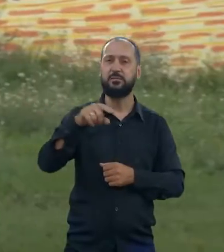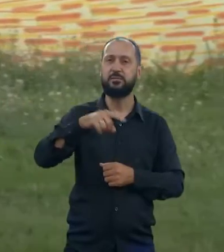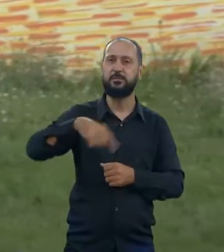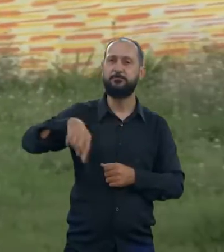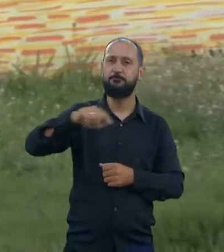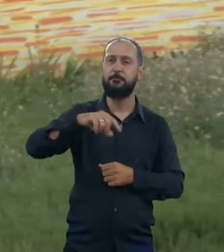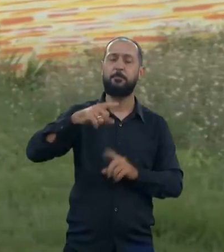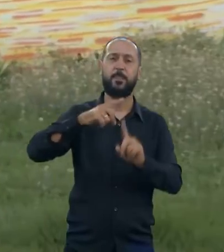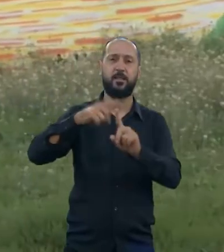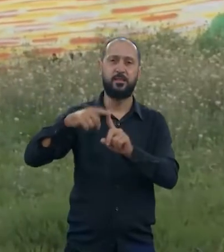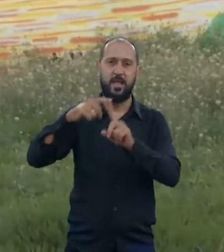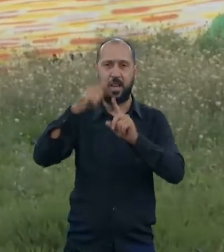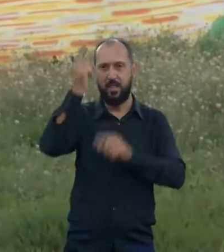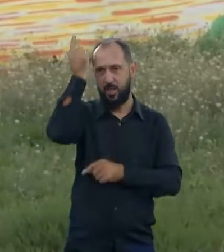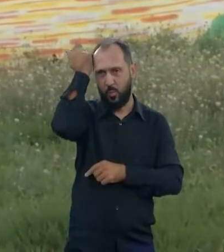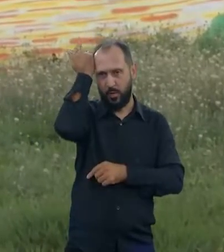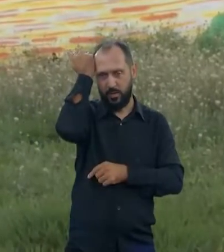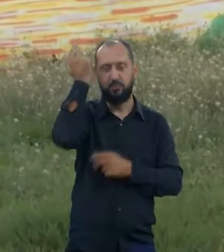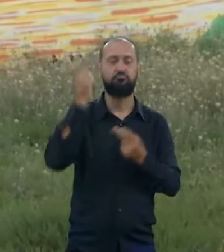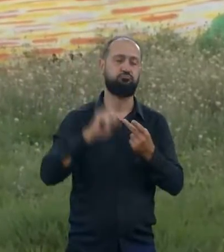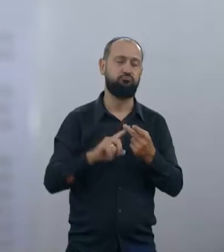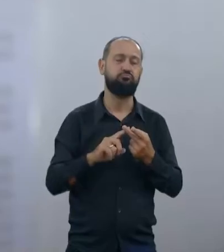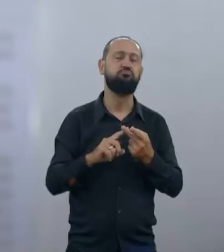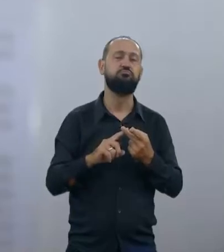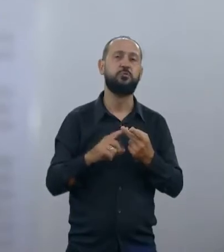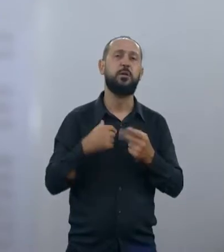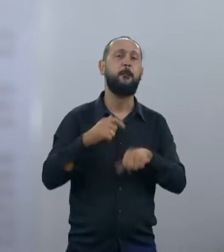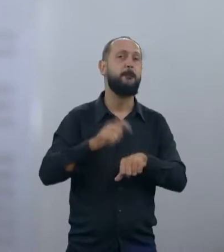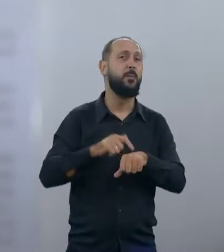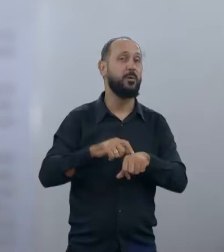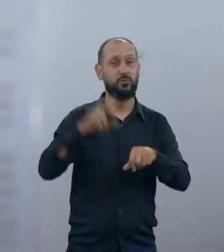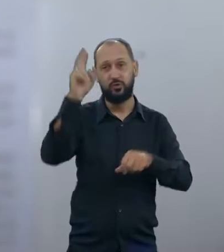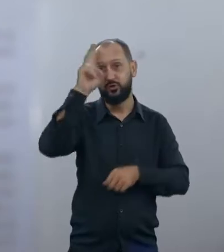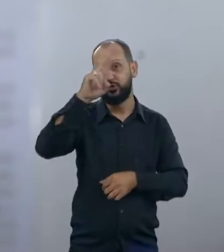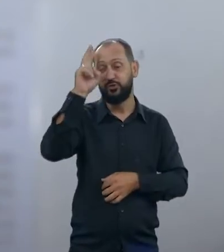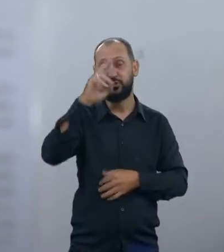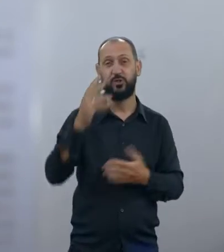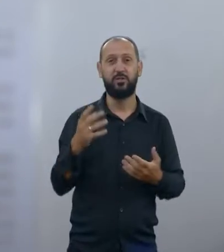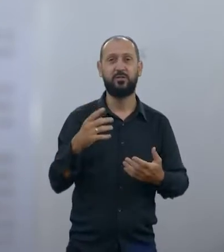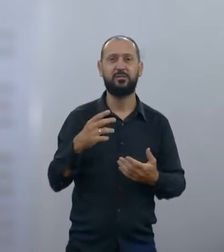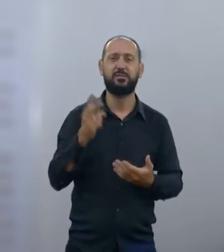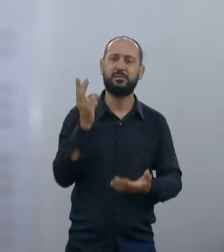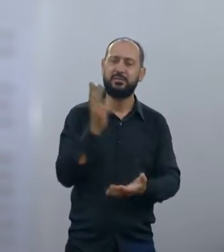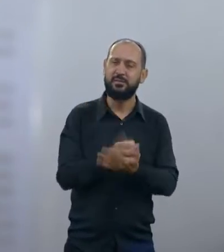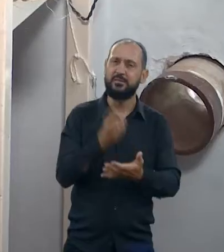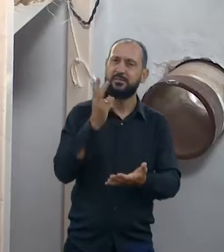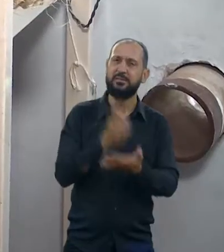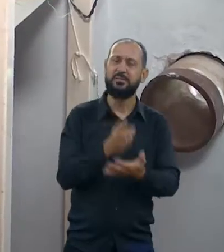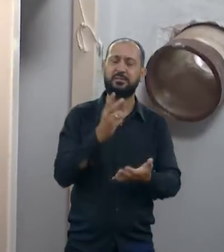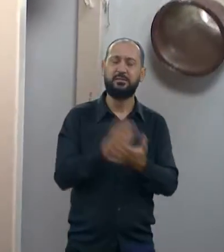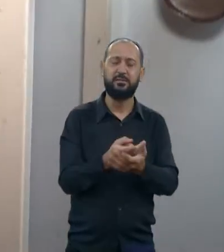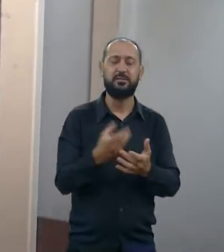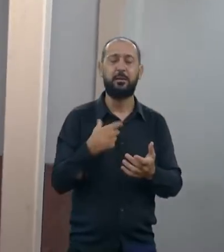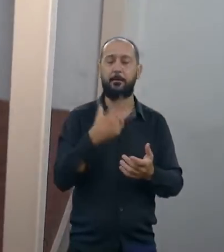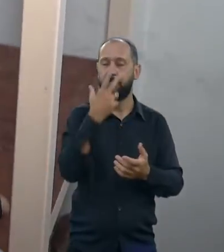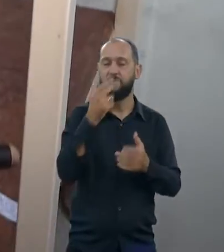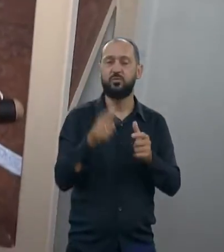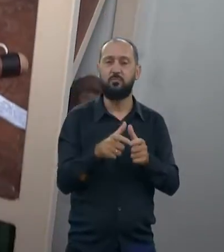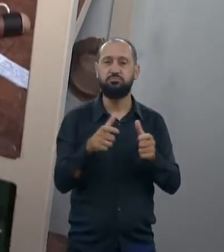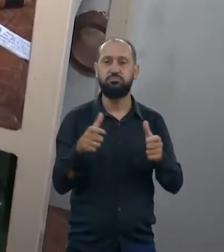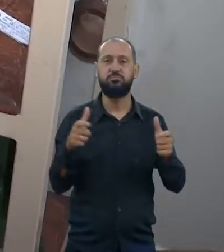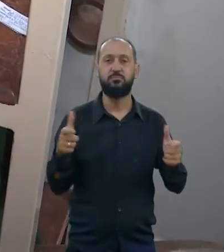parte dos terrenos, dos Guarani, e é um momento histórico. E eu tenho a certeza que cada dia mais nós estamos avançando,